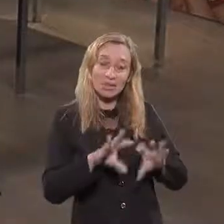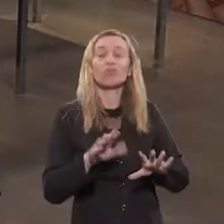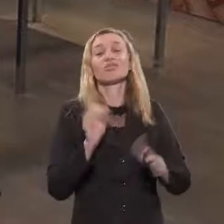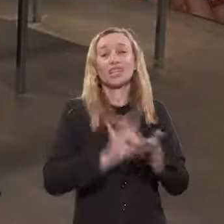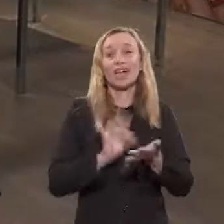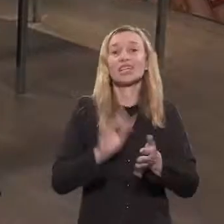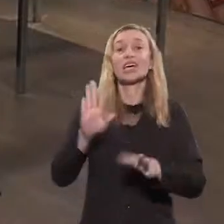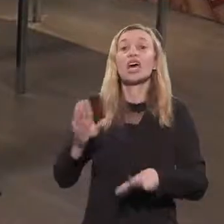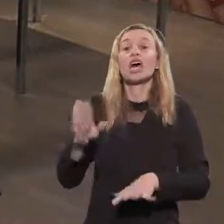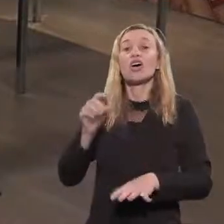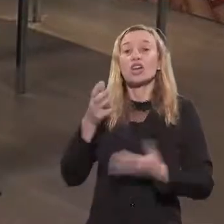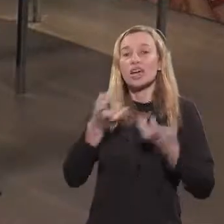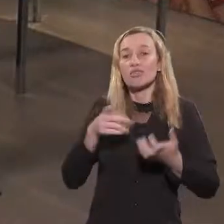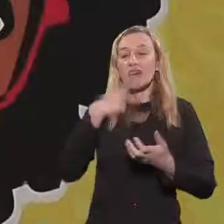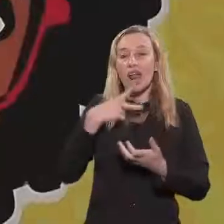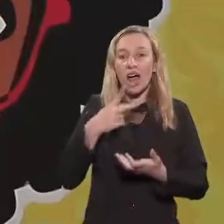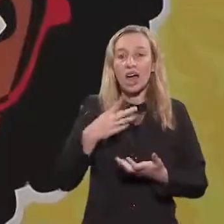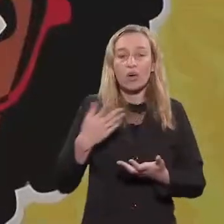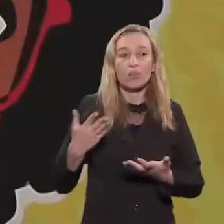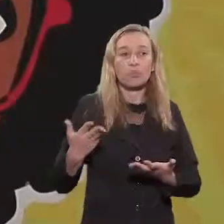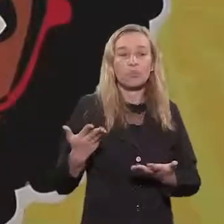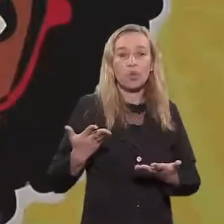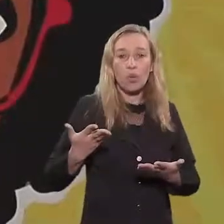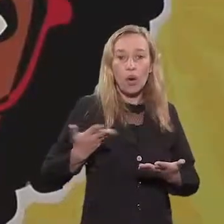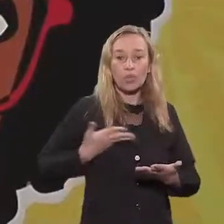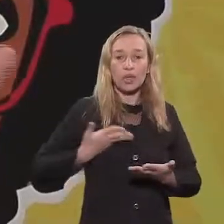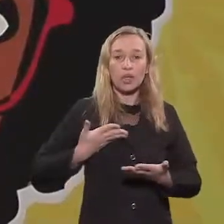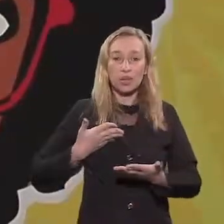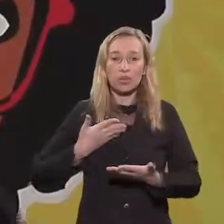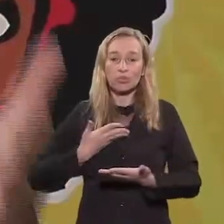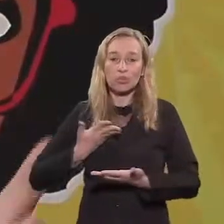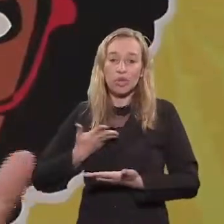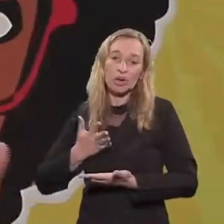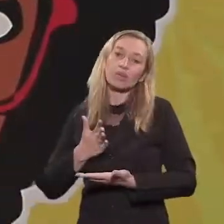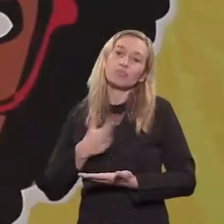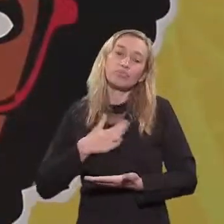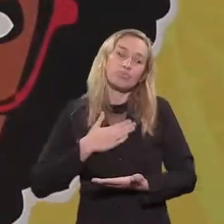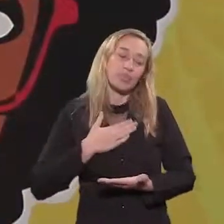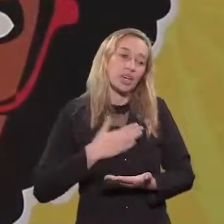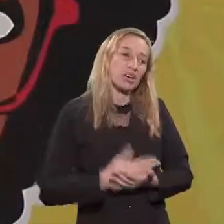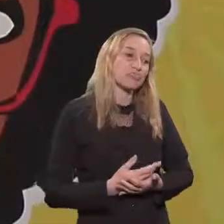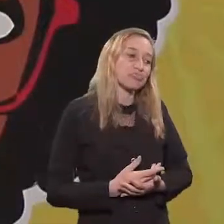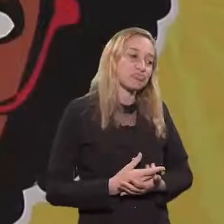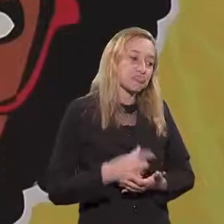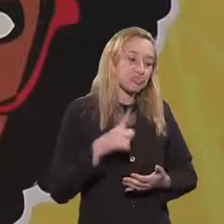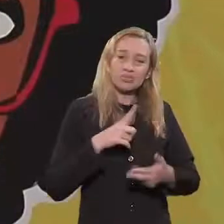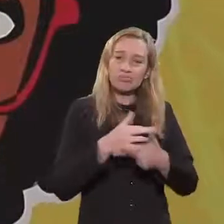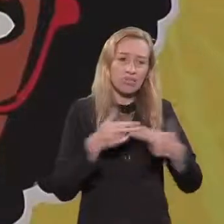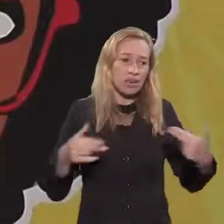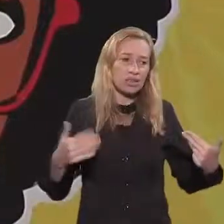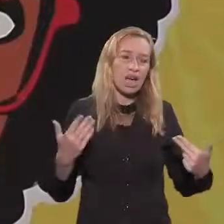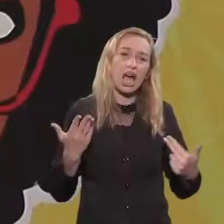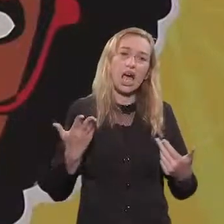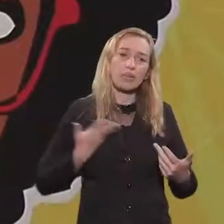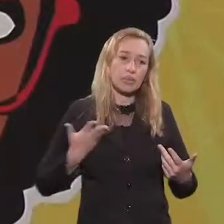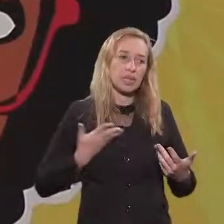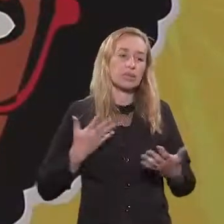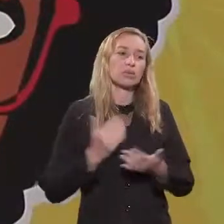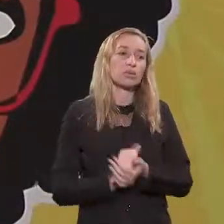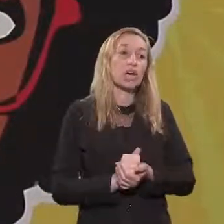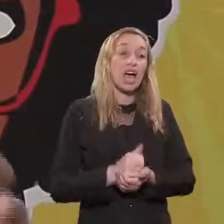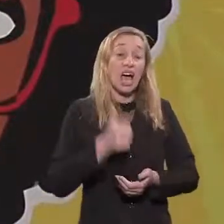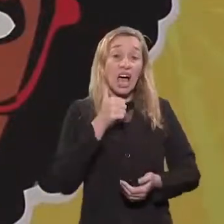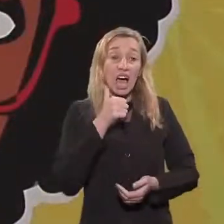contar uma história rapidinho, né? Uma criança, um amigo meu, presidente de um instituto que sempre tive super atletas, né? Eu já contei essa